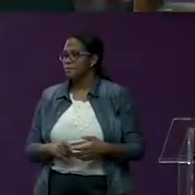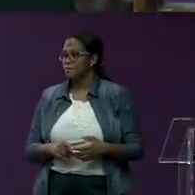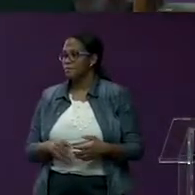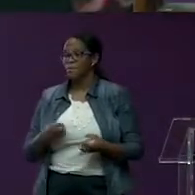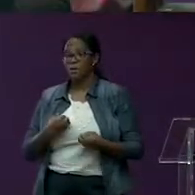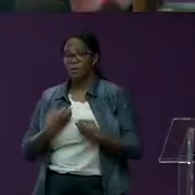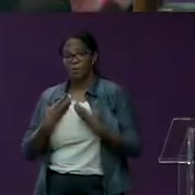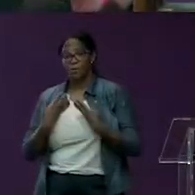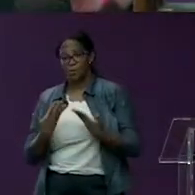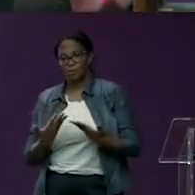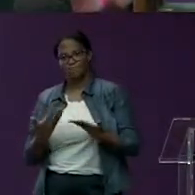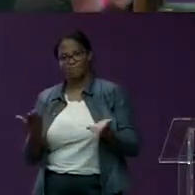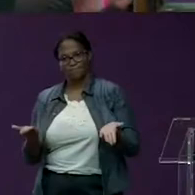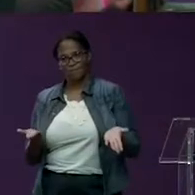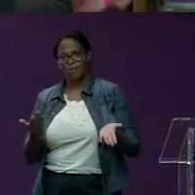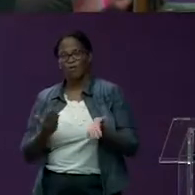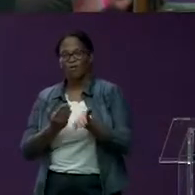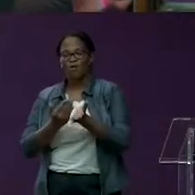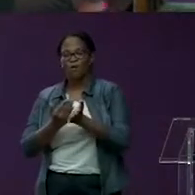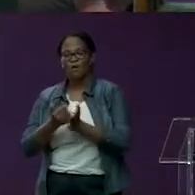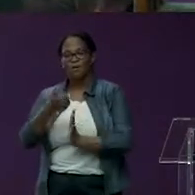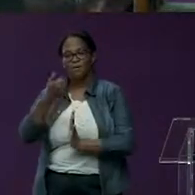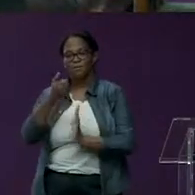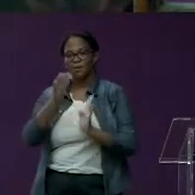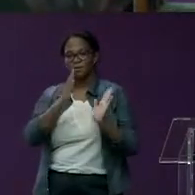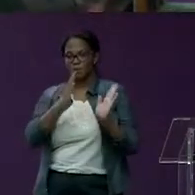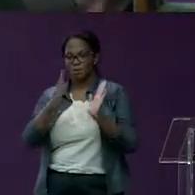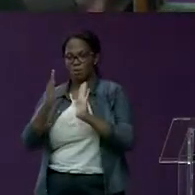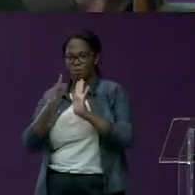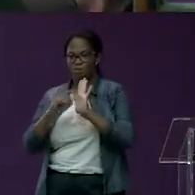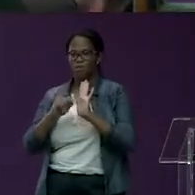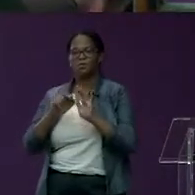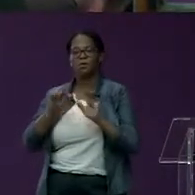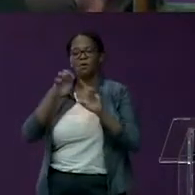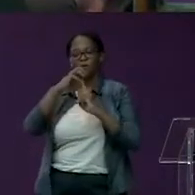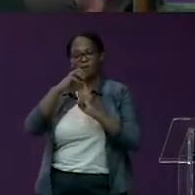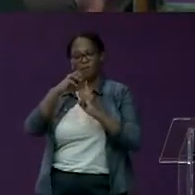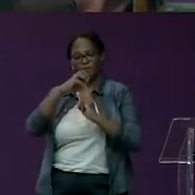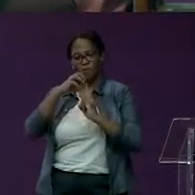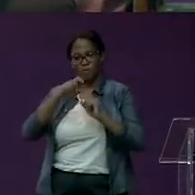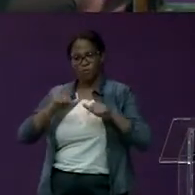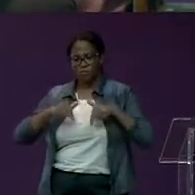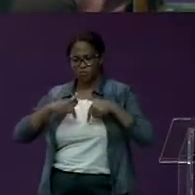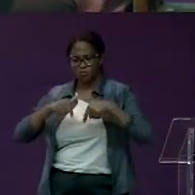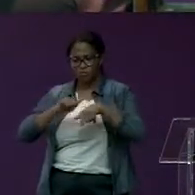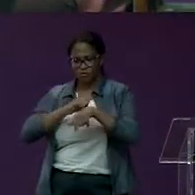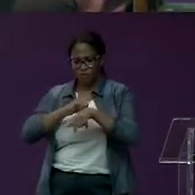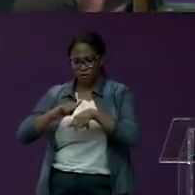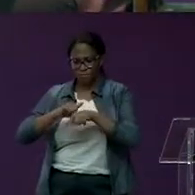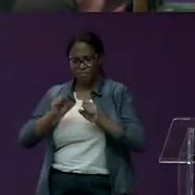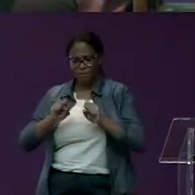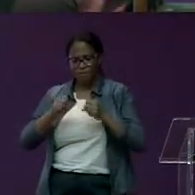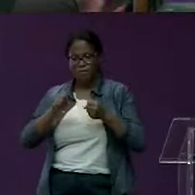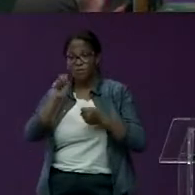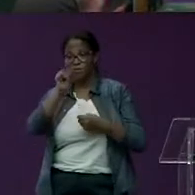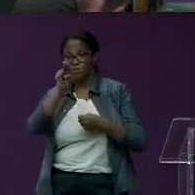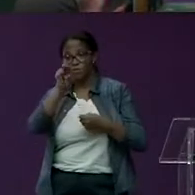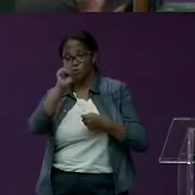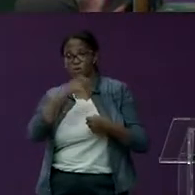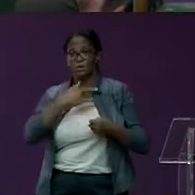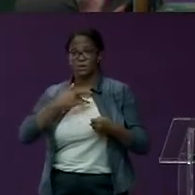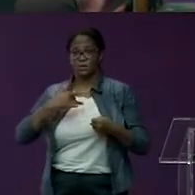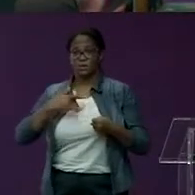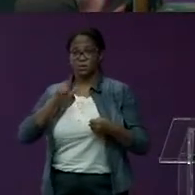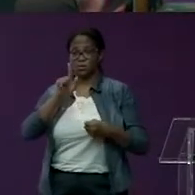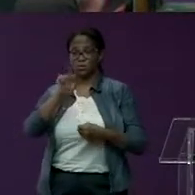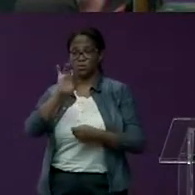Bom, então agora a gente começa o primeiro bloco, Fiocruz, Instituição Estratégica de Estado em Defesa do SUS e da Saúde Global. E antes de começar o bate-papo, como